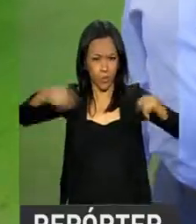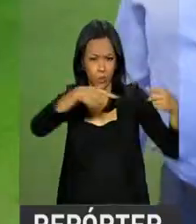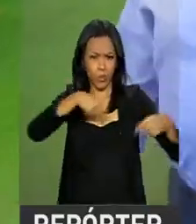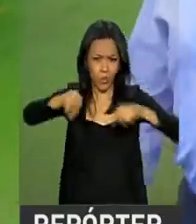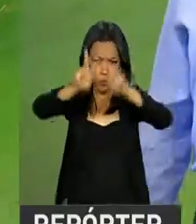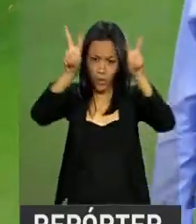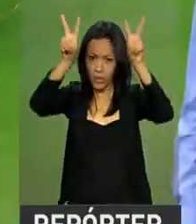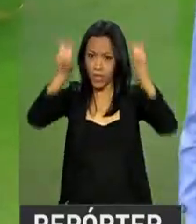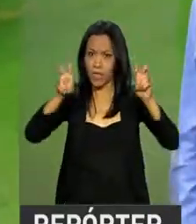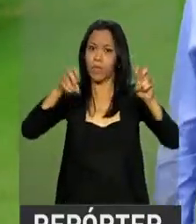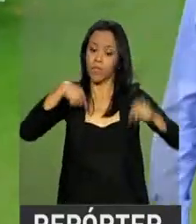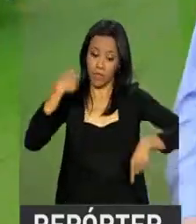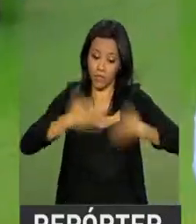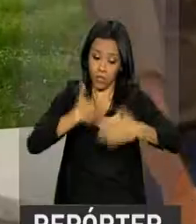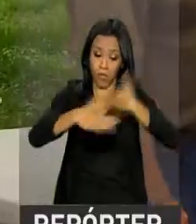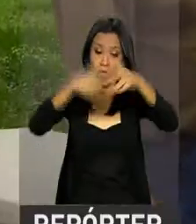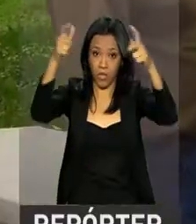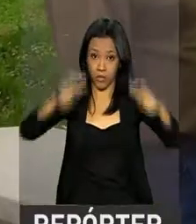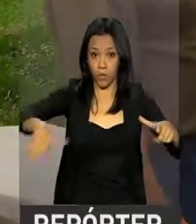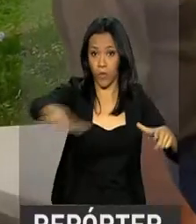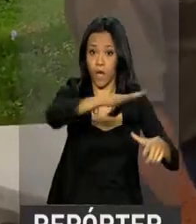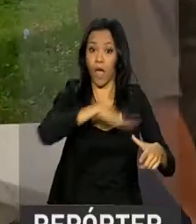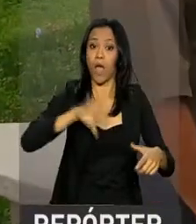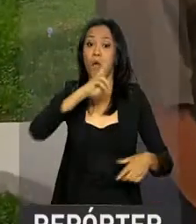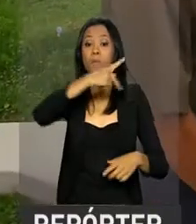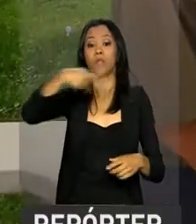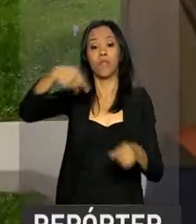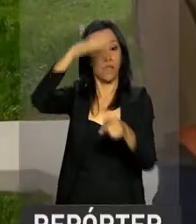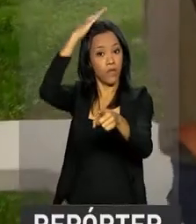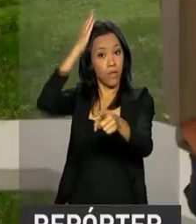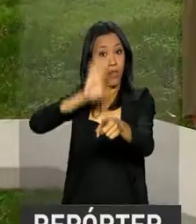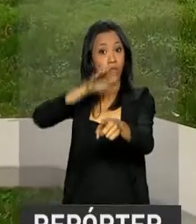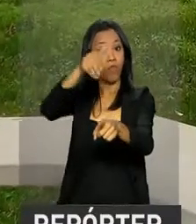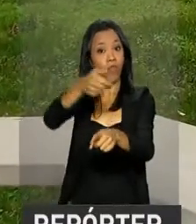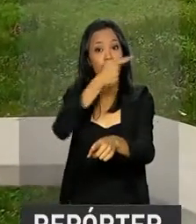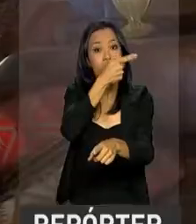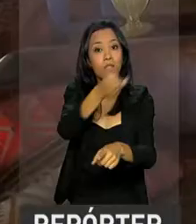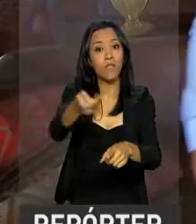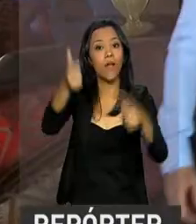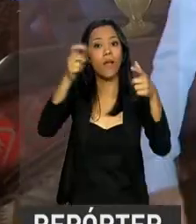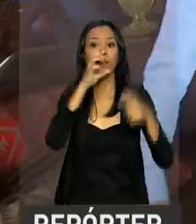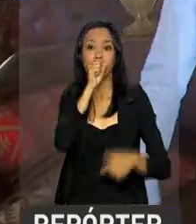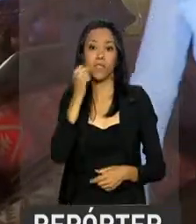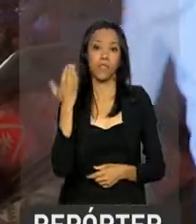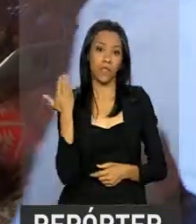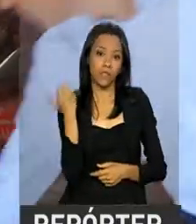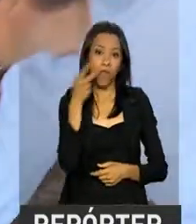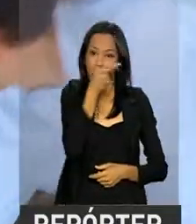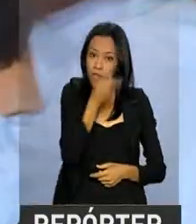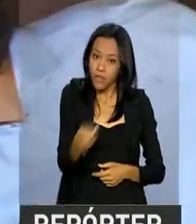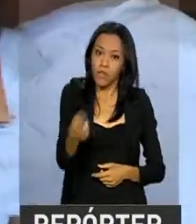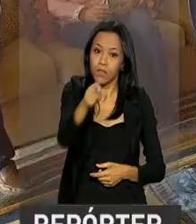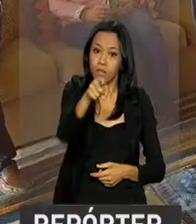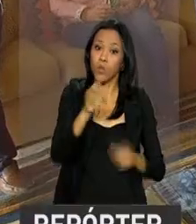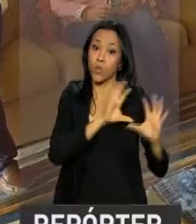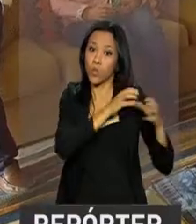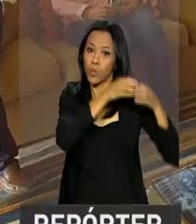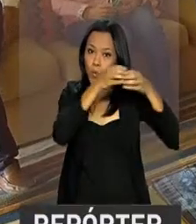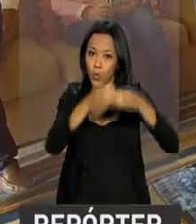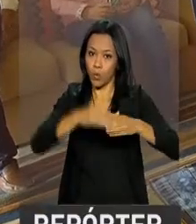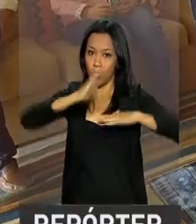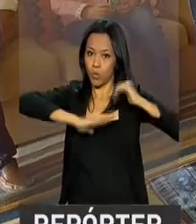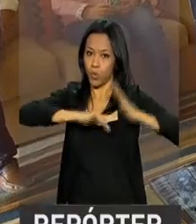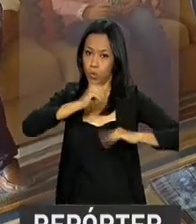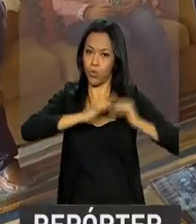dessa região o presidente michel temer visitou o pantanal neste sábado acompanhou a reunião de um grupo de especialistas e